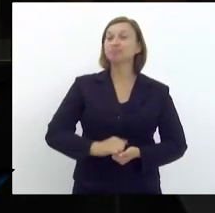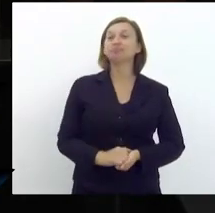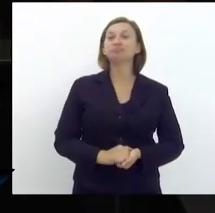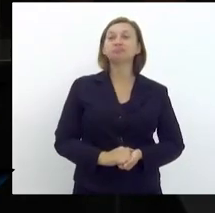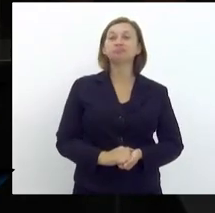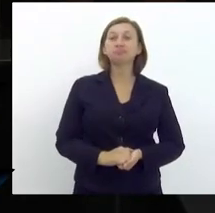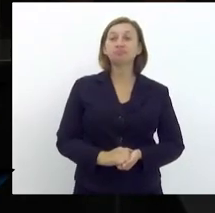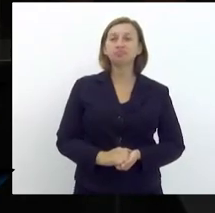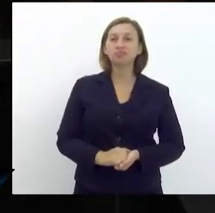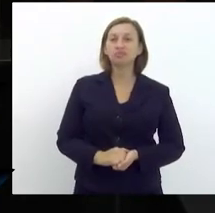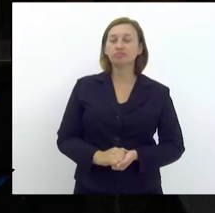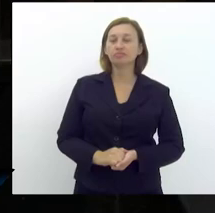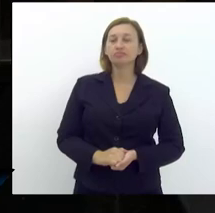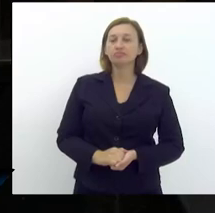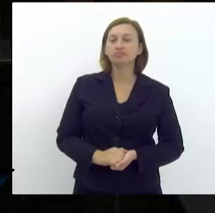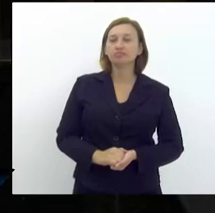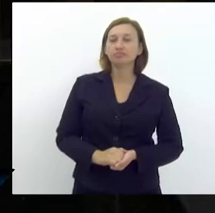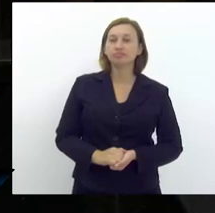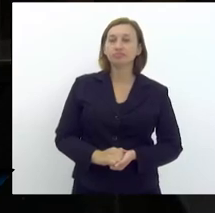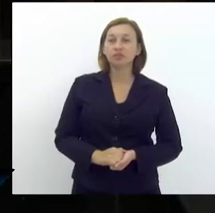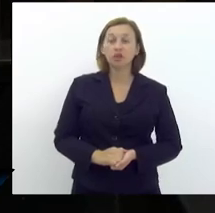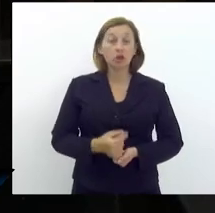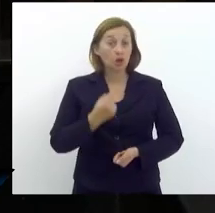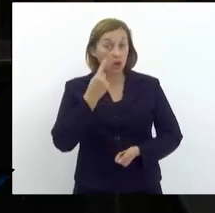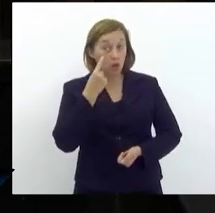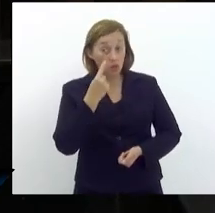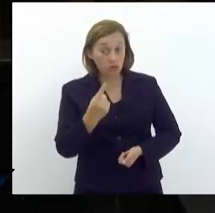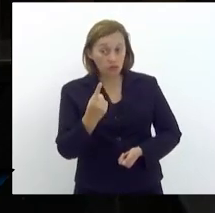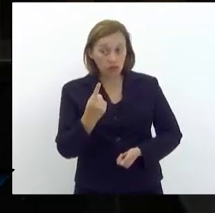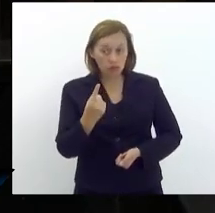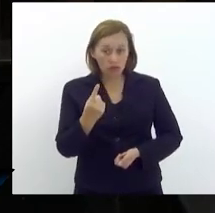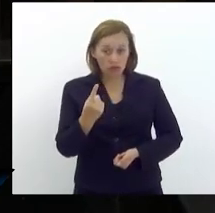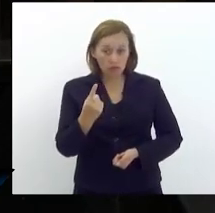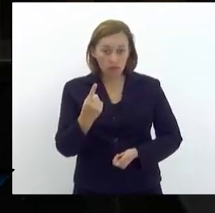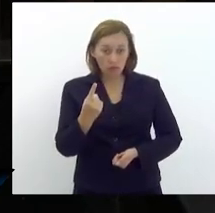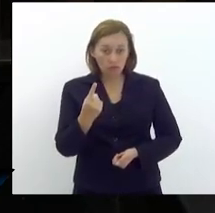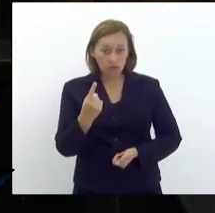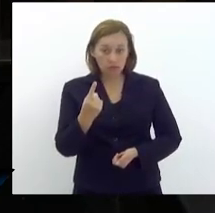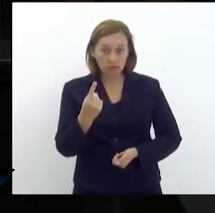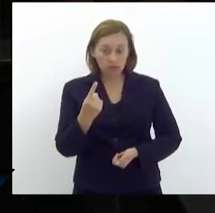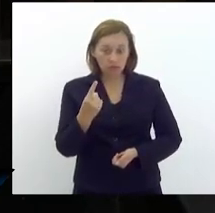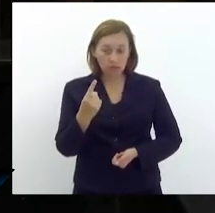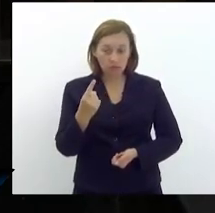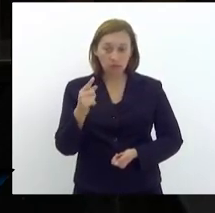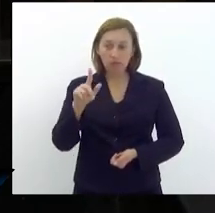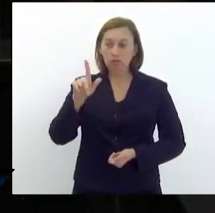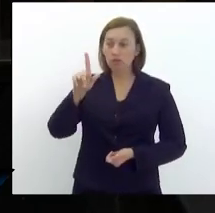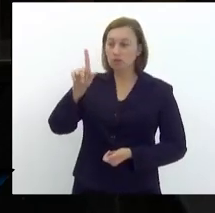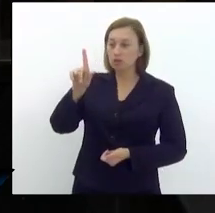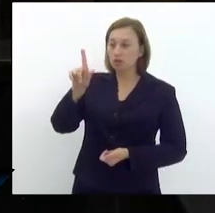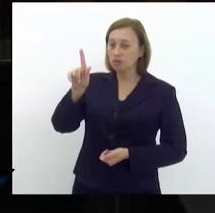assistir o golpe militar de 1964